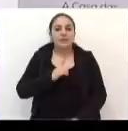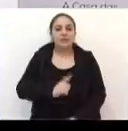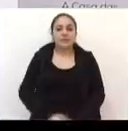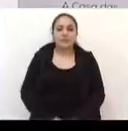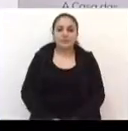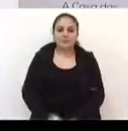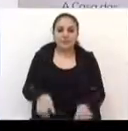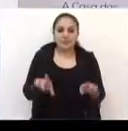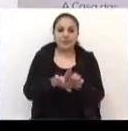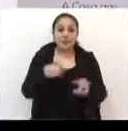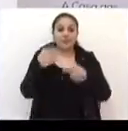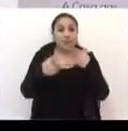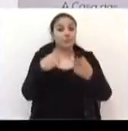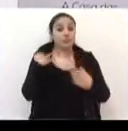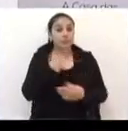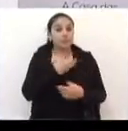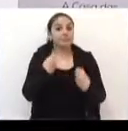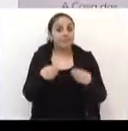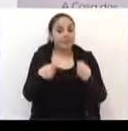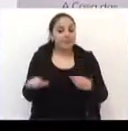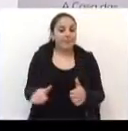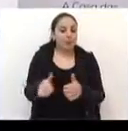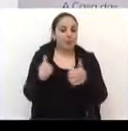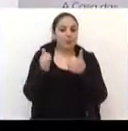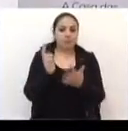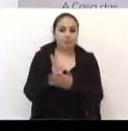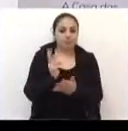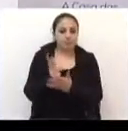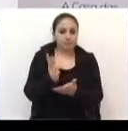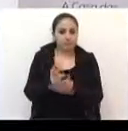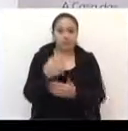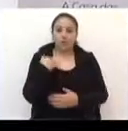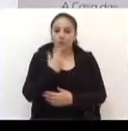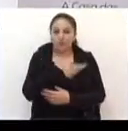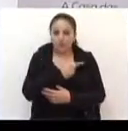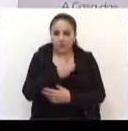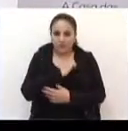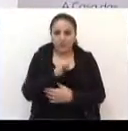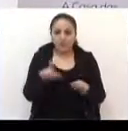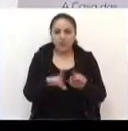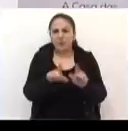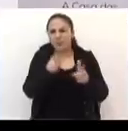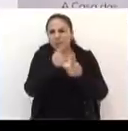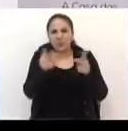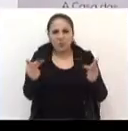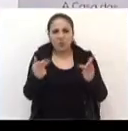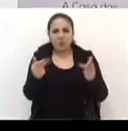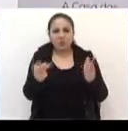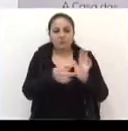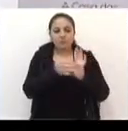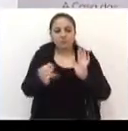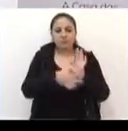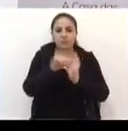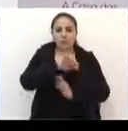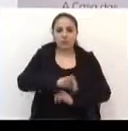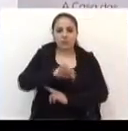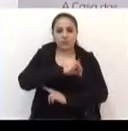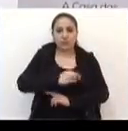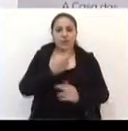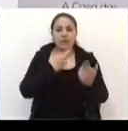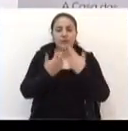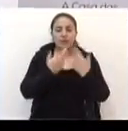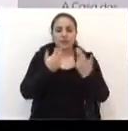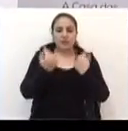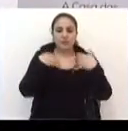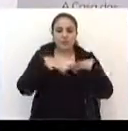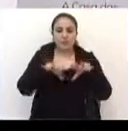Dizer que precisamos melhorar ainda, não é? Temos aí algumas outras indicações importantes referente